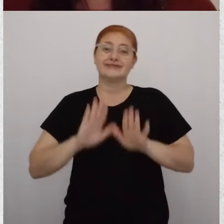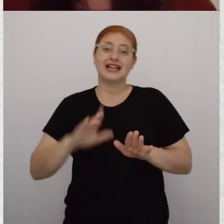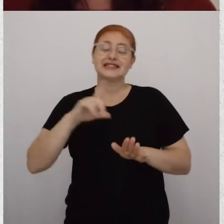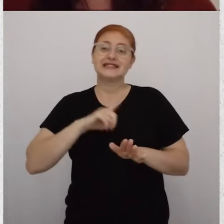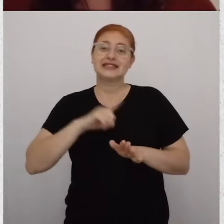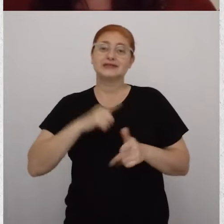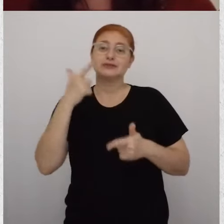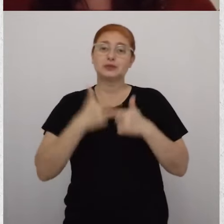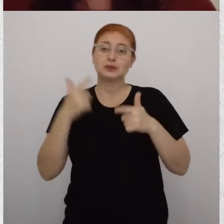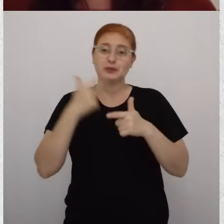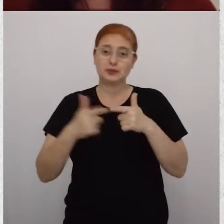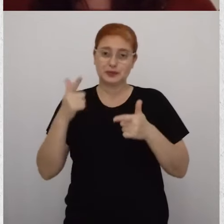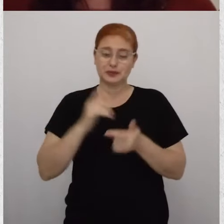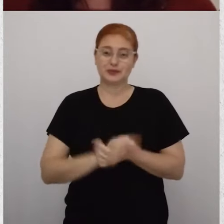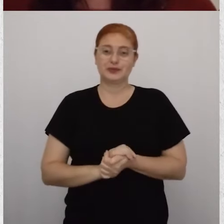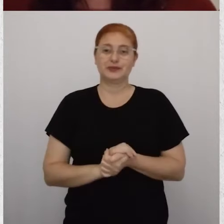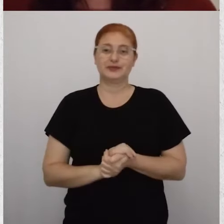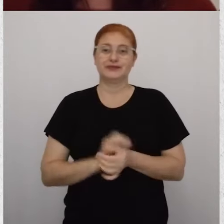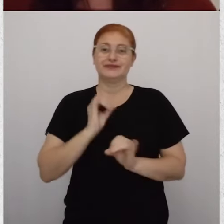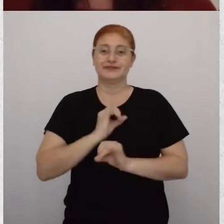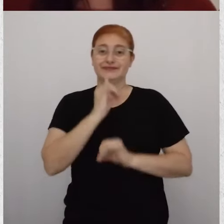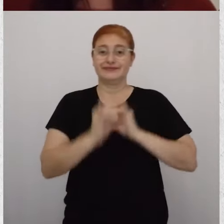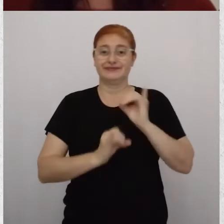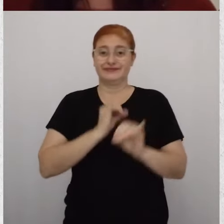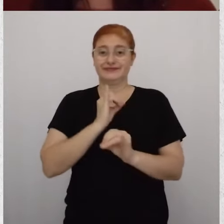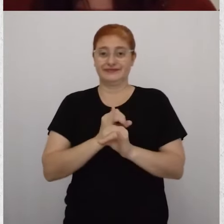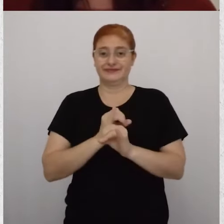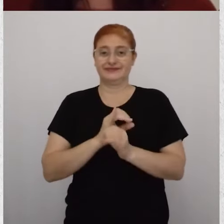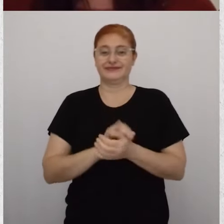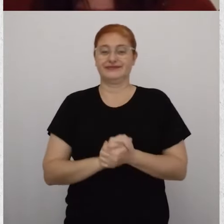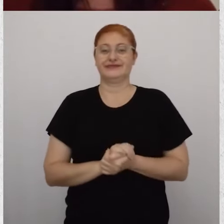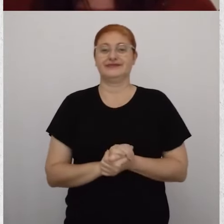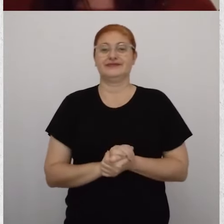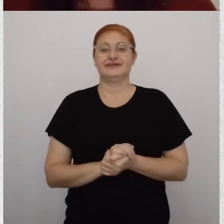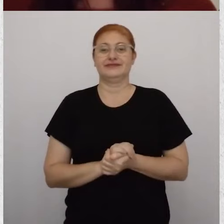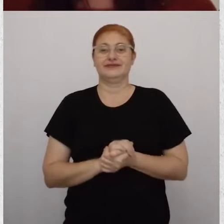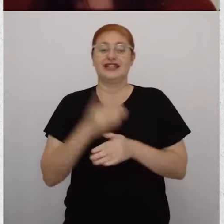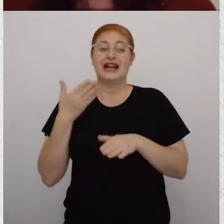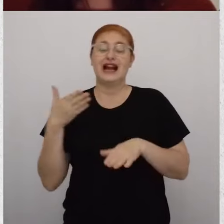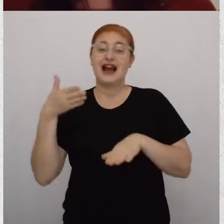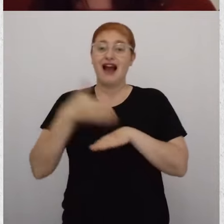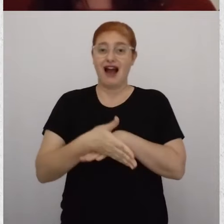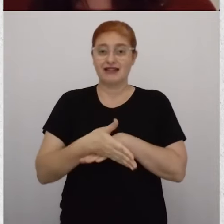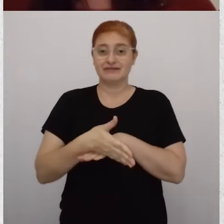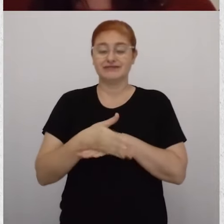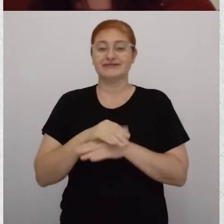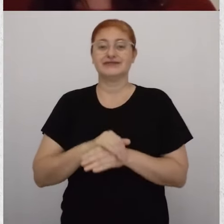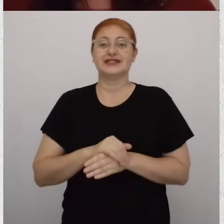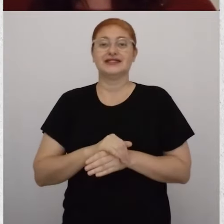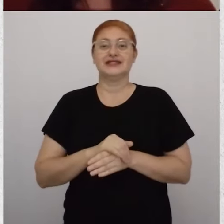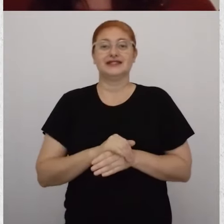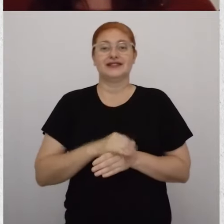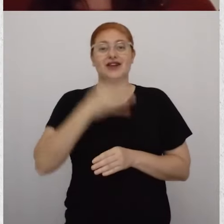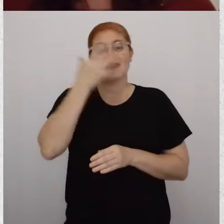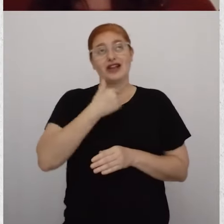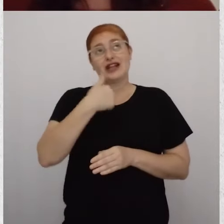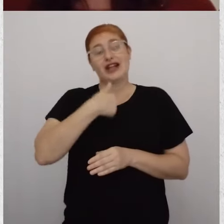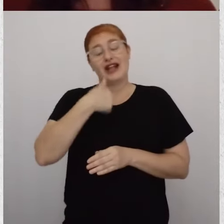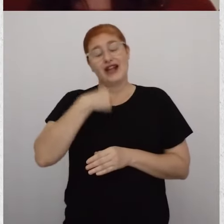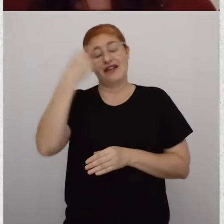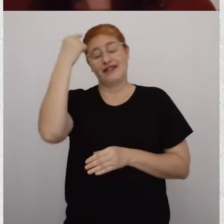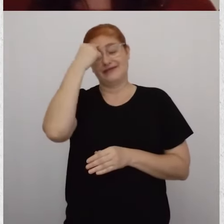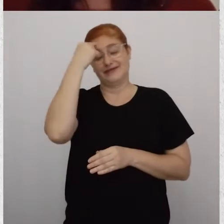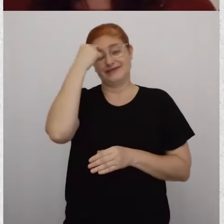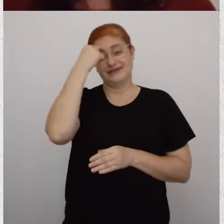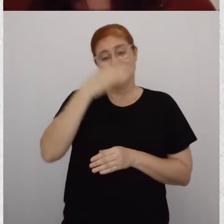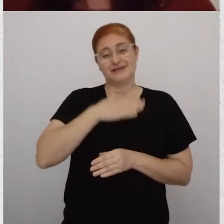tendo um problema, né, aqui para entrar. Eu pensei que o problema era meu, né? Era